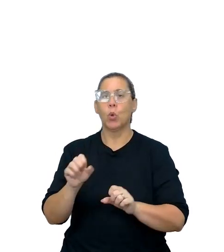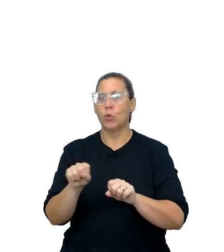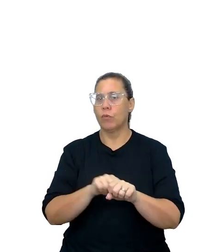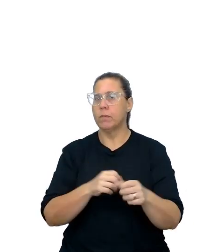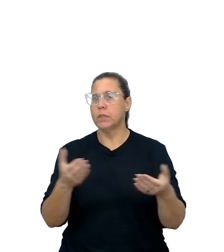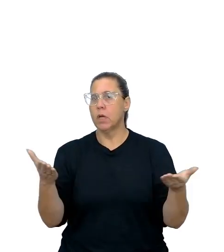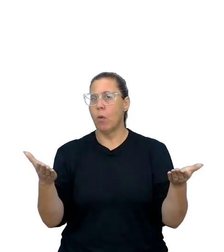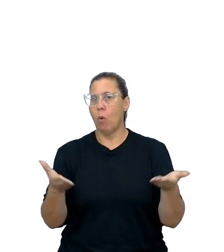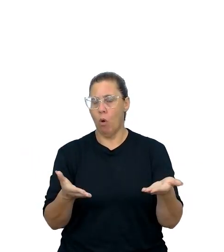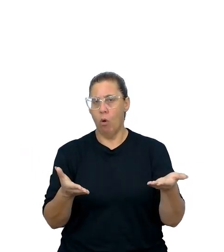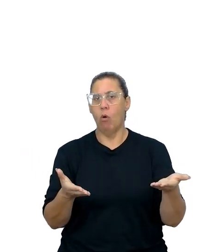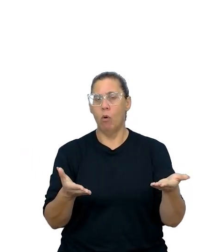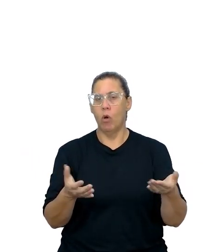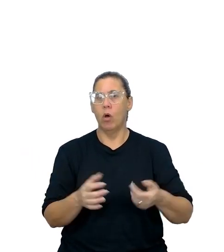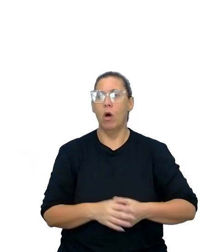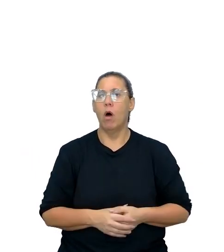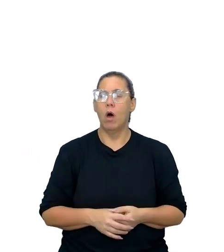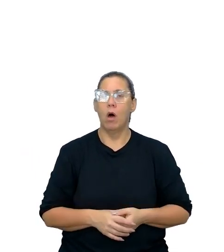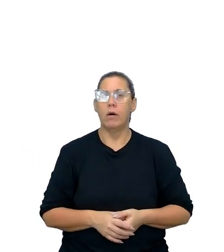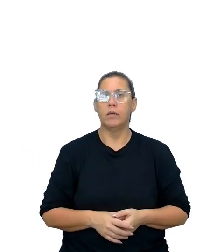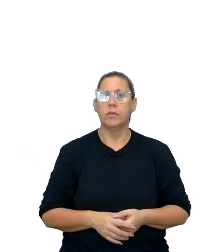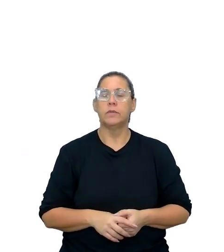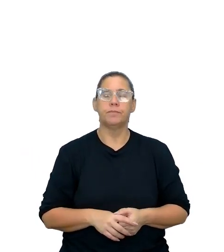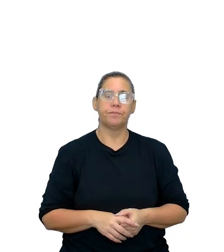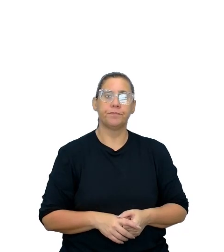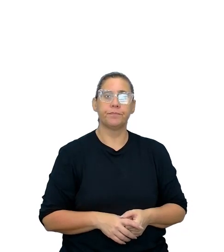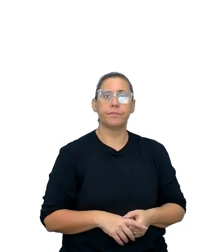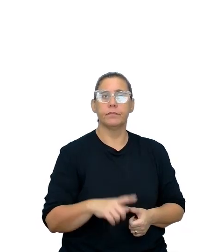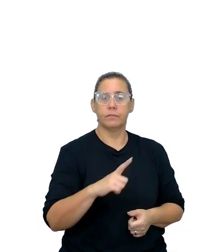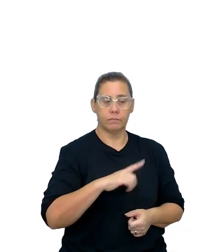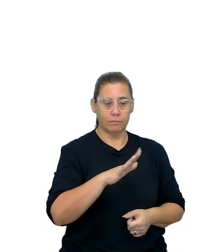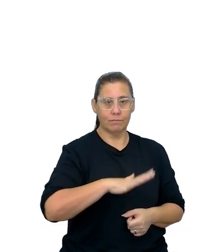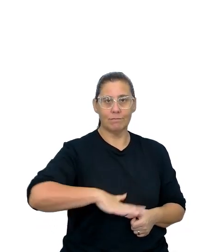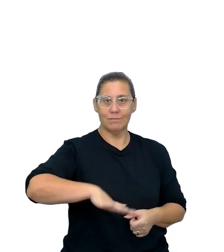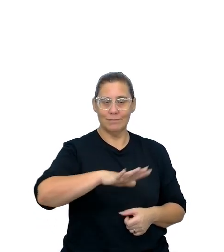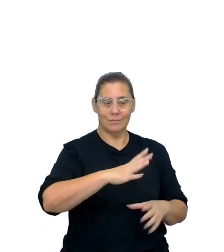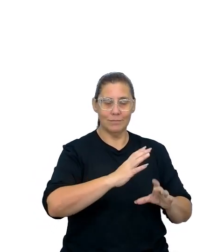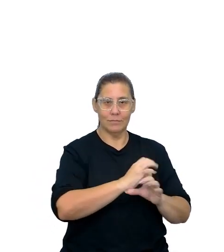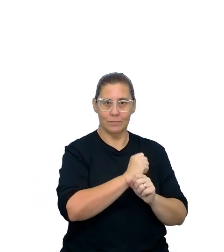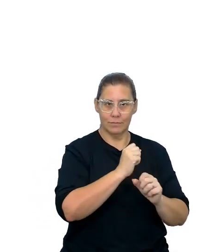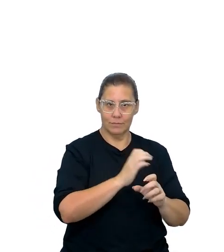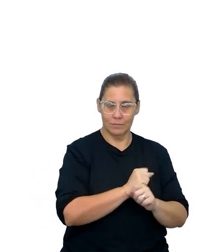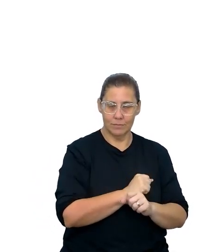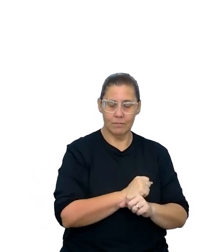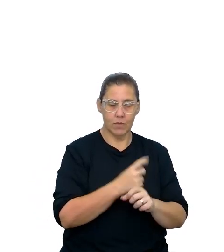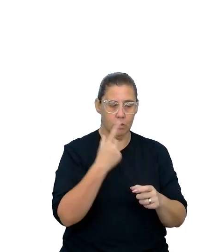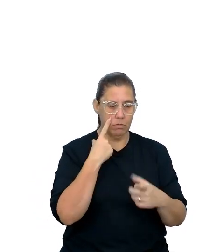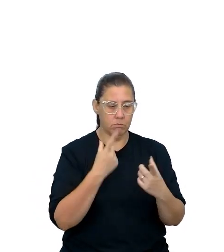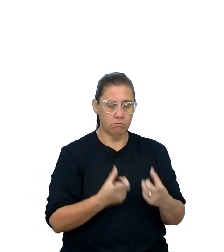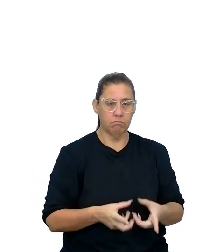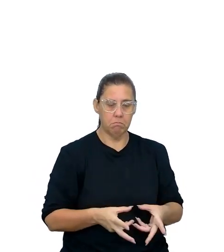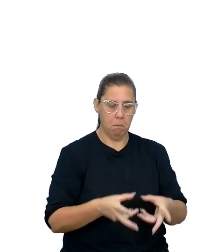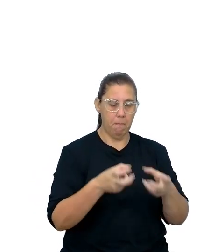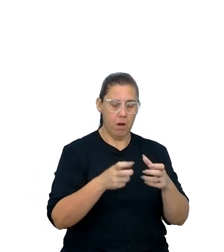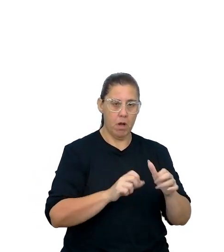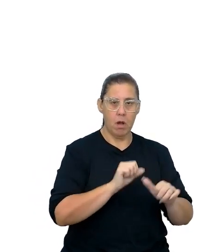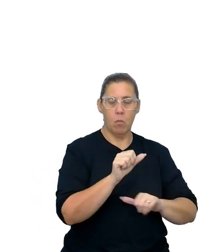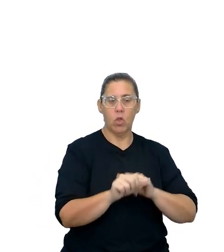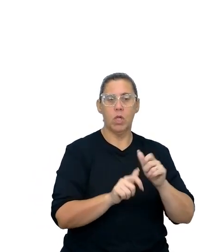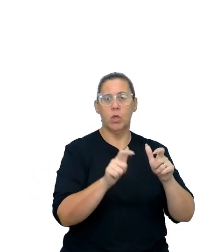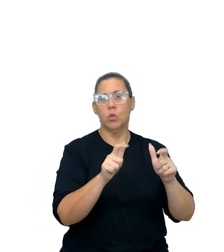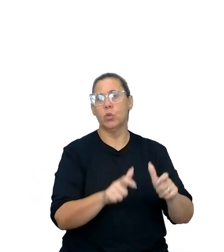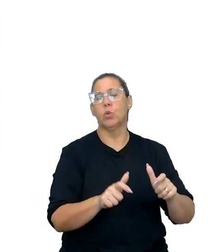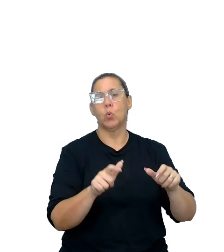formativo, né, hoje aqui no caso, são as operações do campo aditivo. com a observação da mudança do lugar